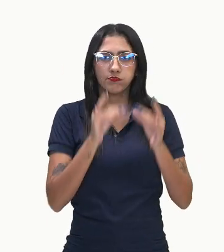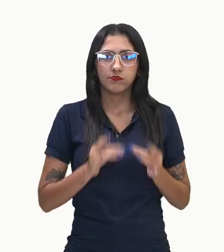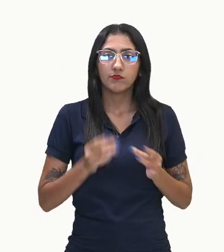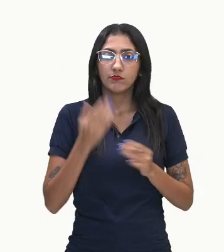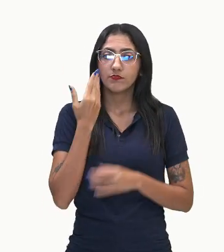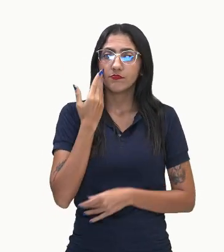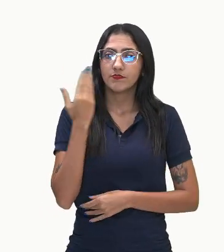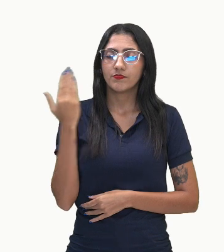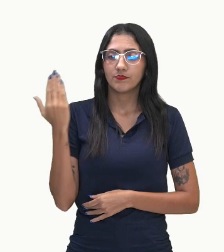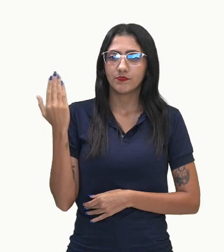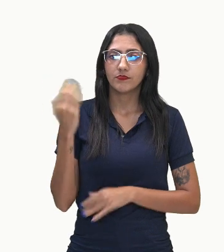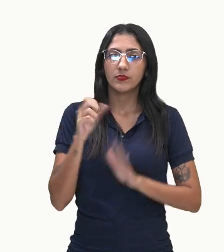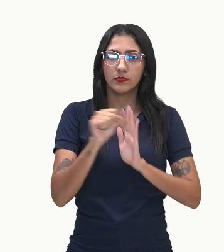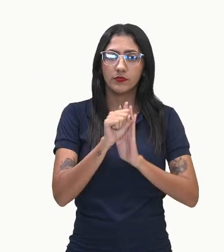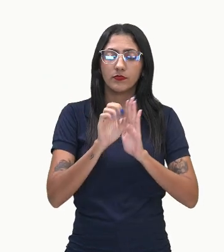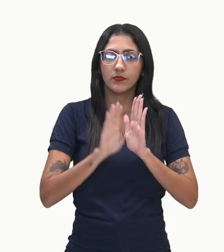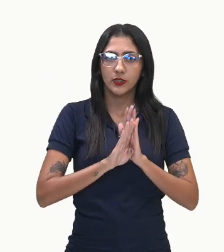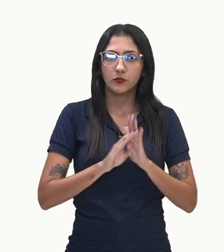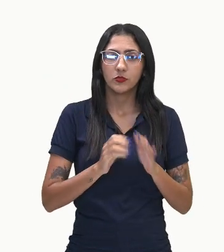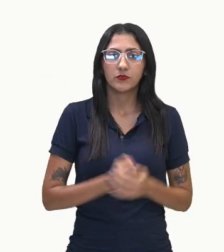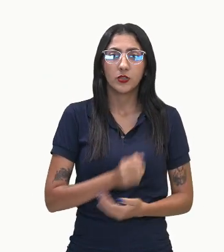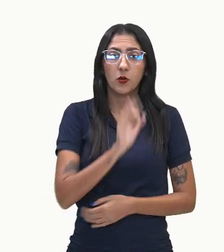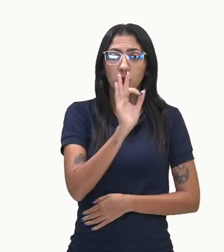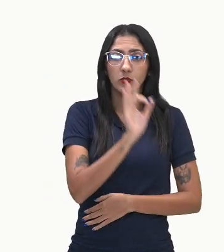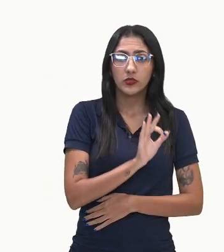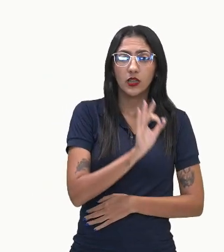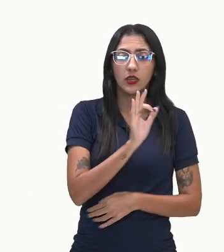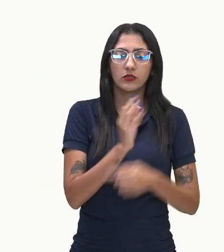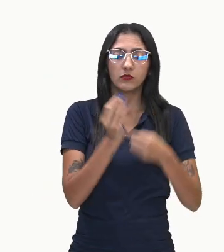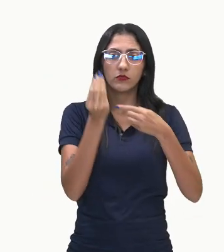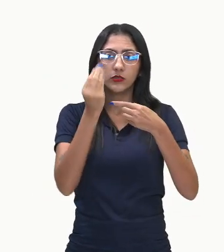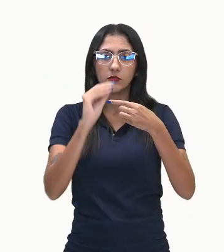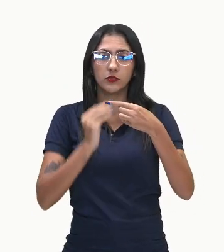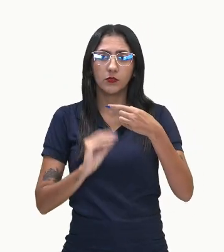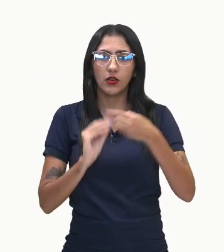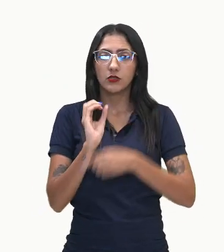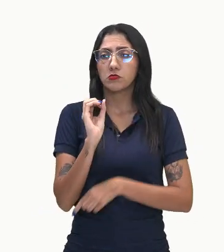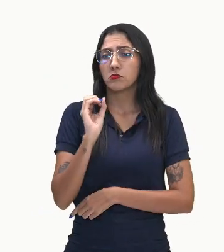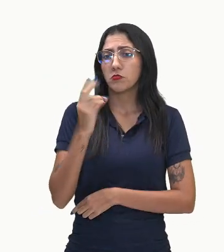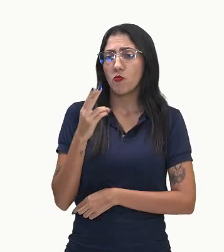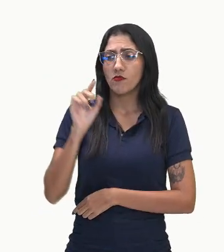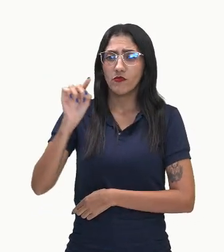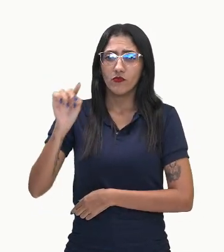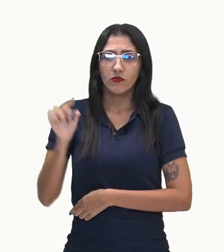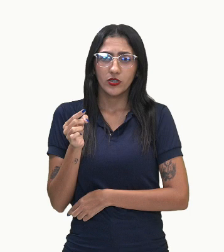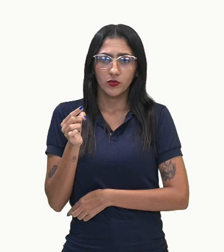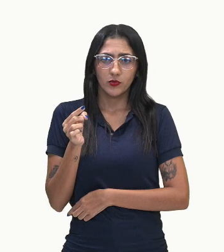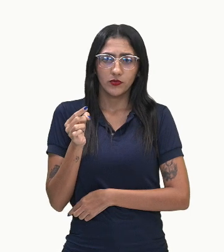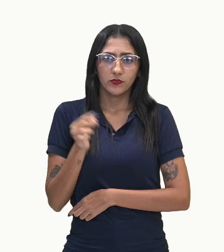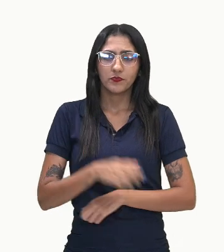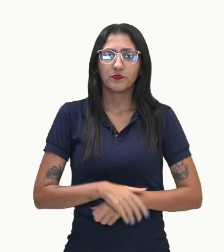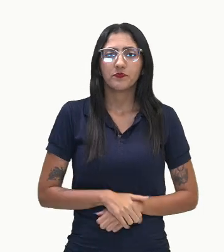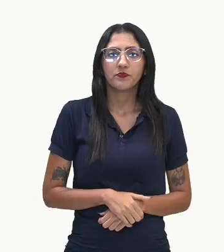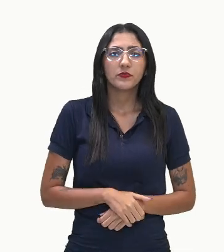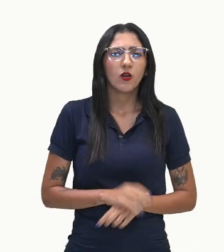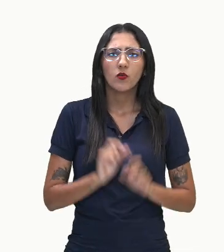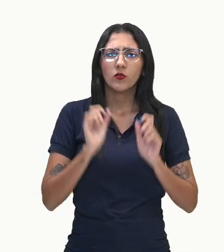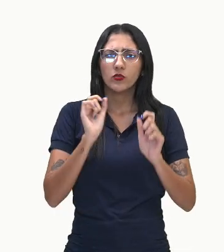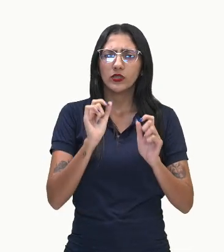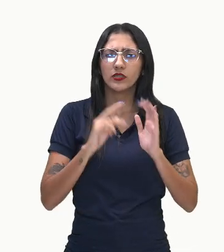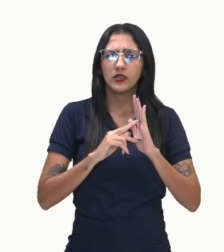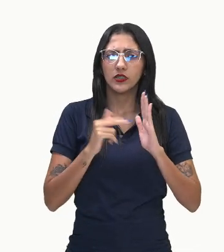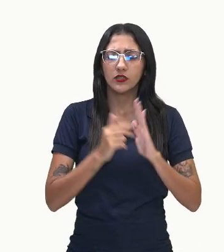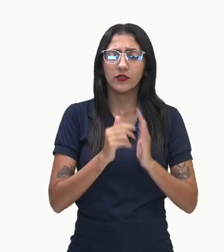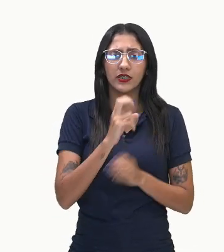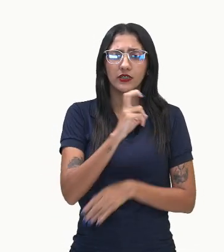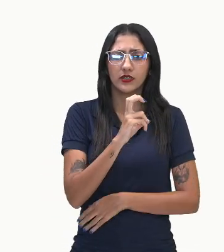por a simbologia, por fração e na forma decimal. Então, o que significa